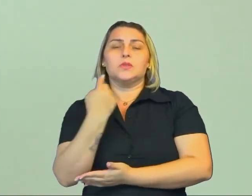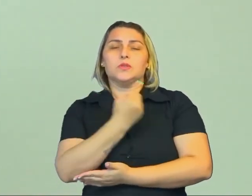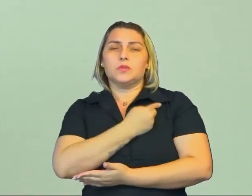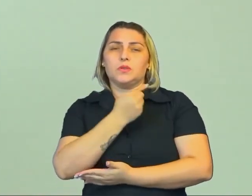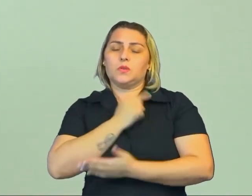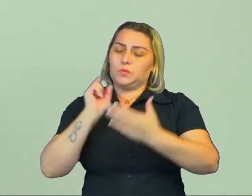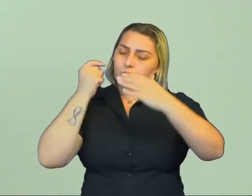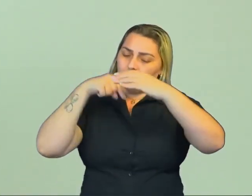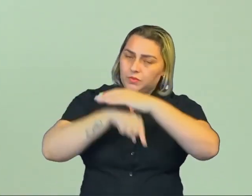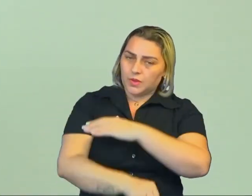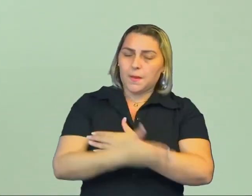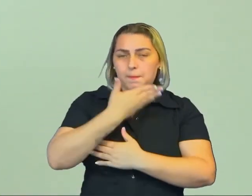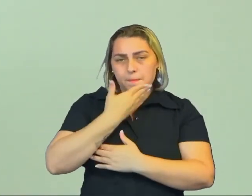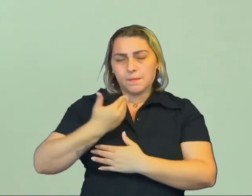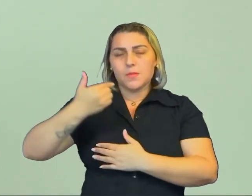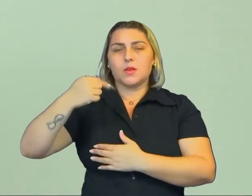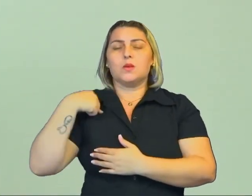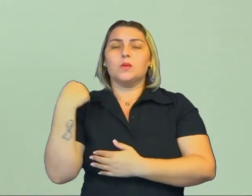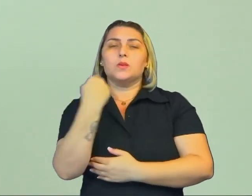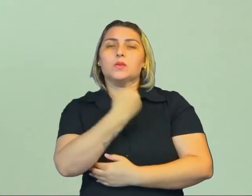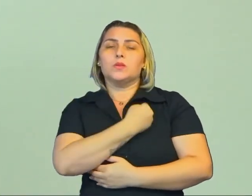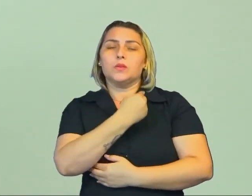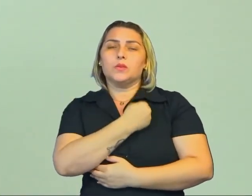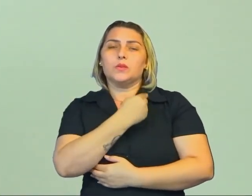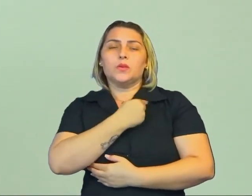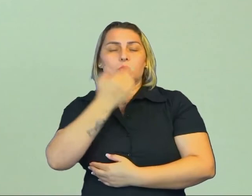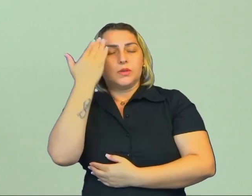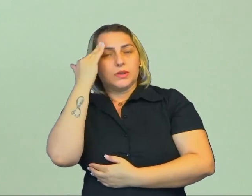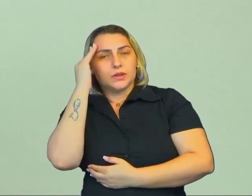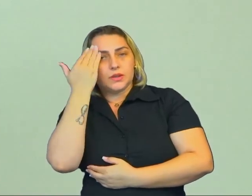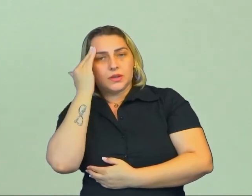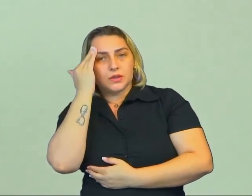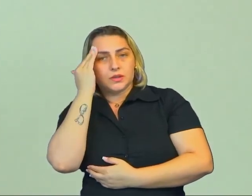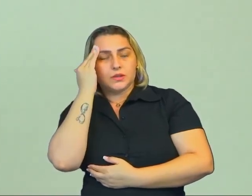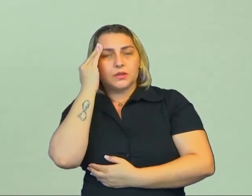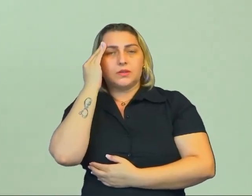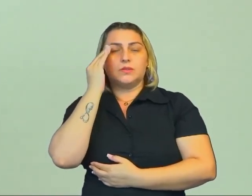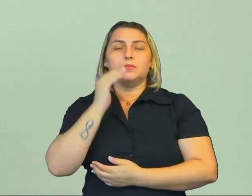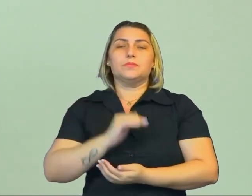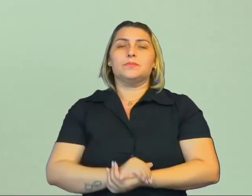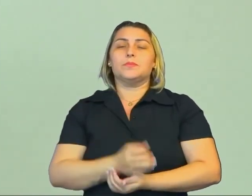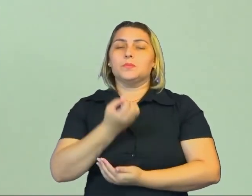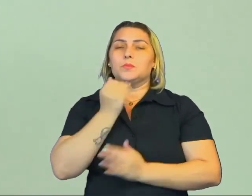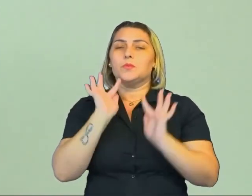nos aprofundar e melhorar o nosso entendimento.